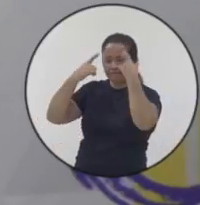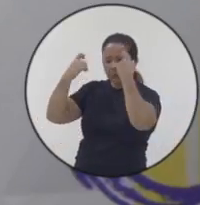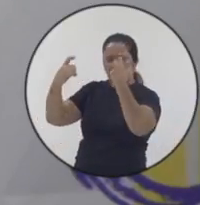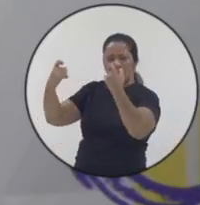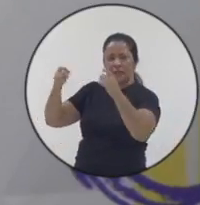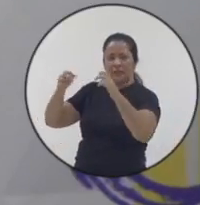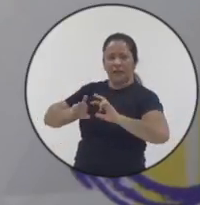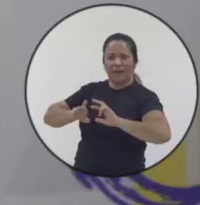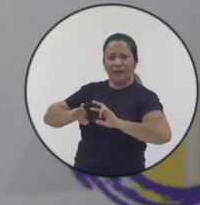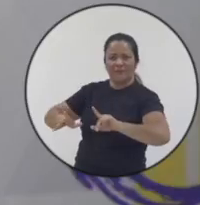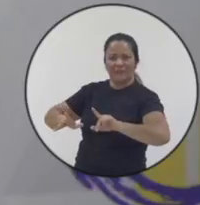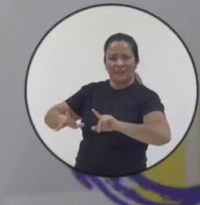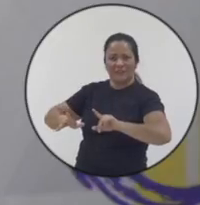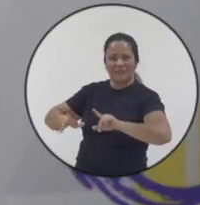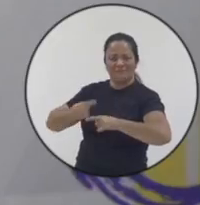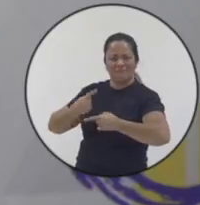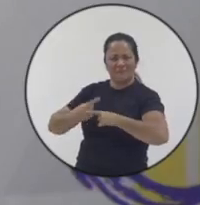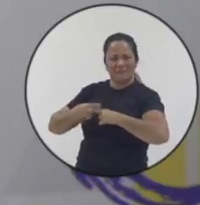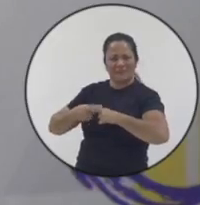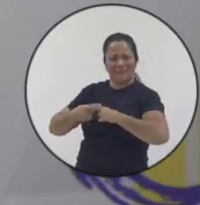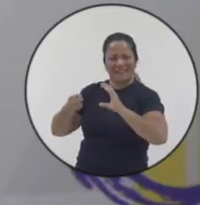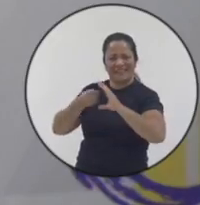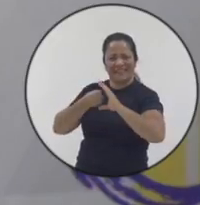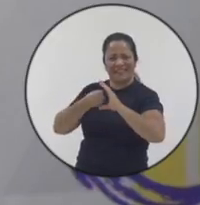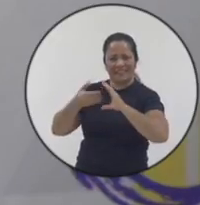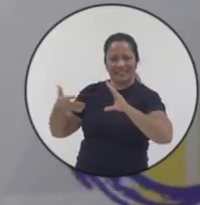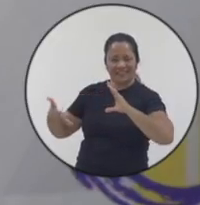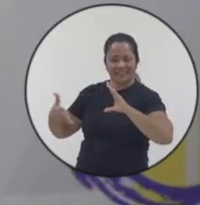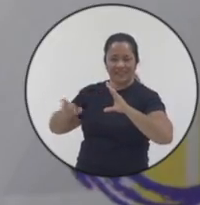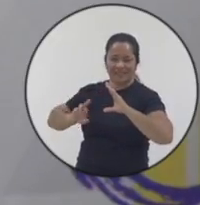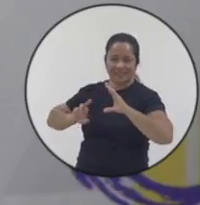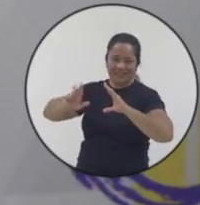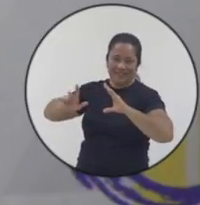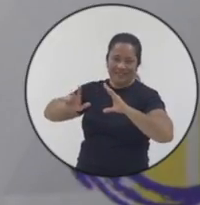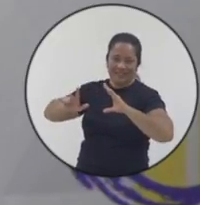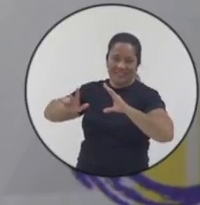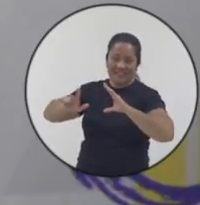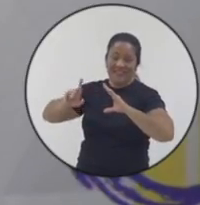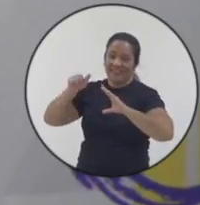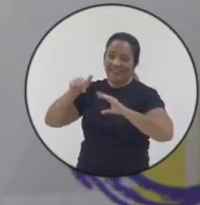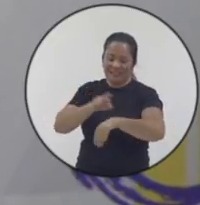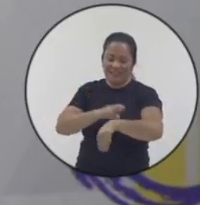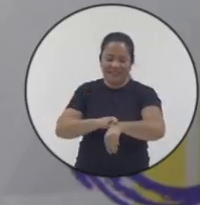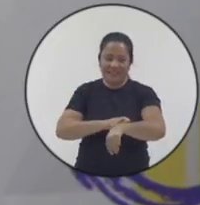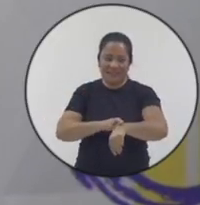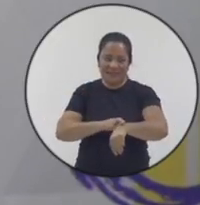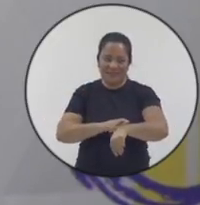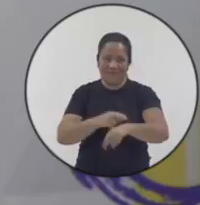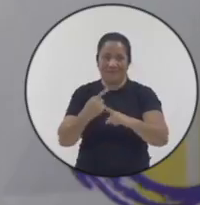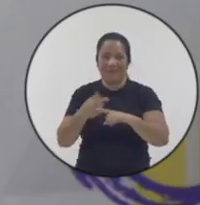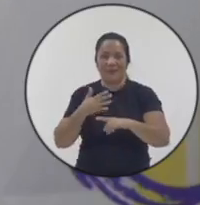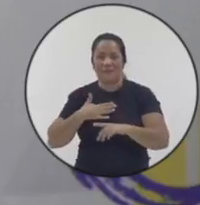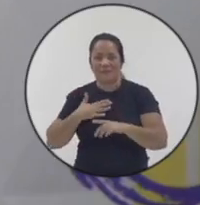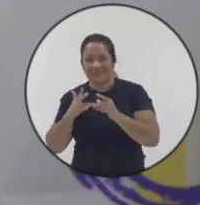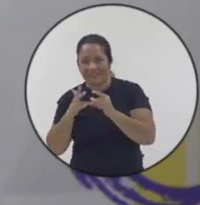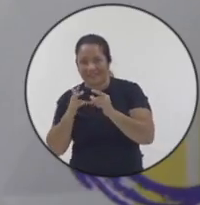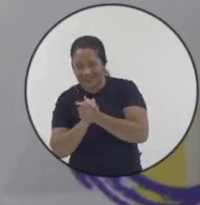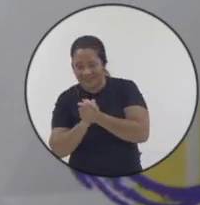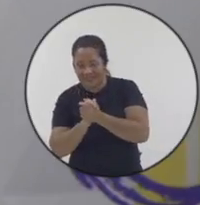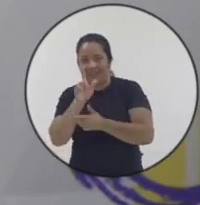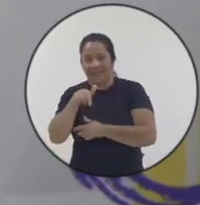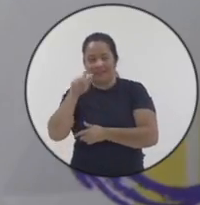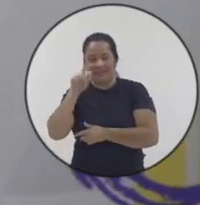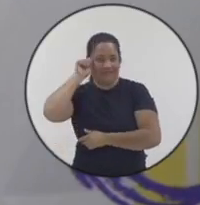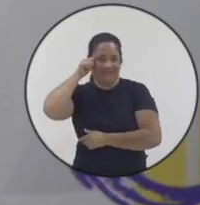causa de um marcador muito específico que, no contexto brasileiro, pesa muito. O marcador racial. Ela é negra. E isso tem me